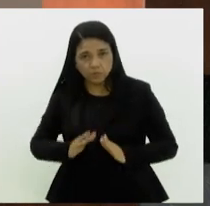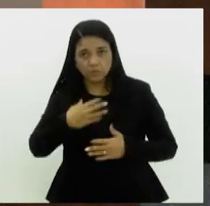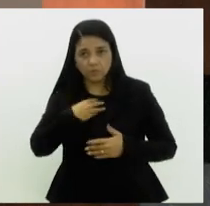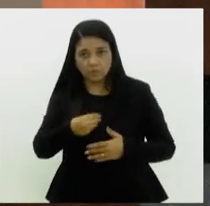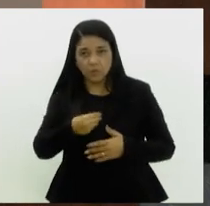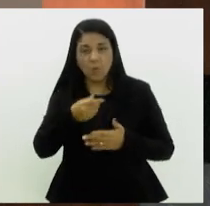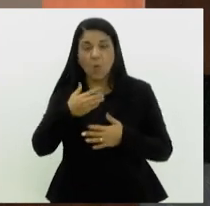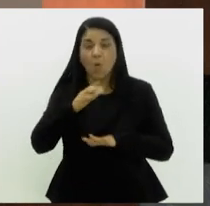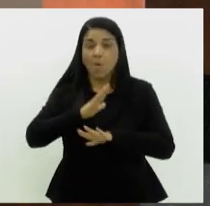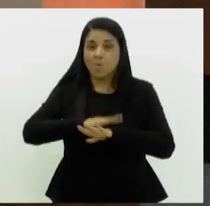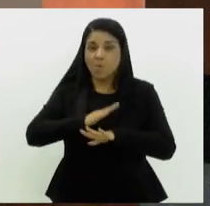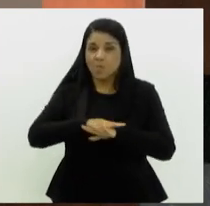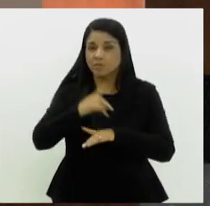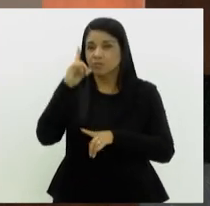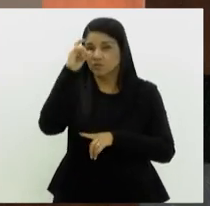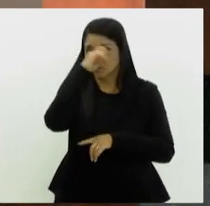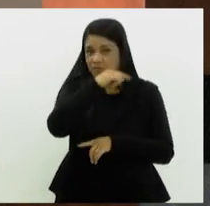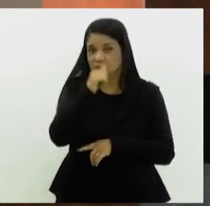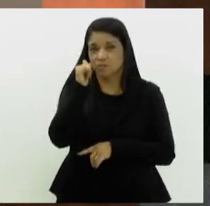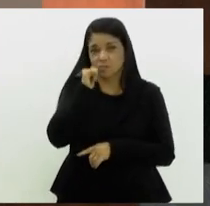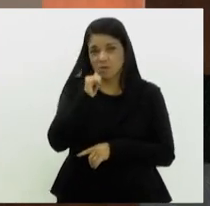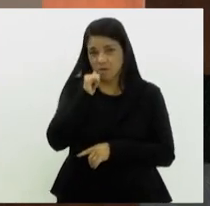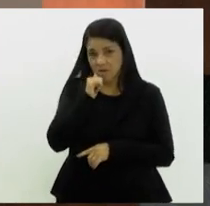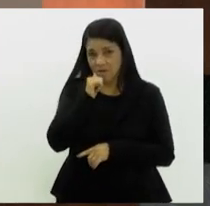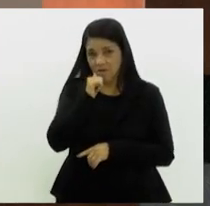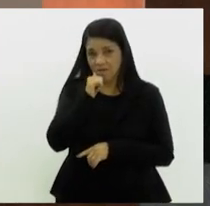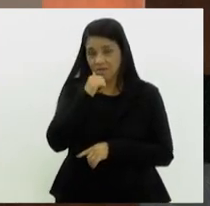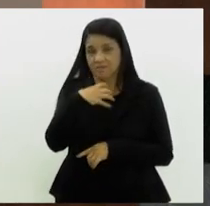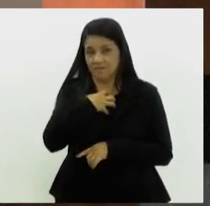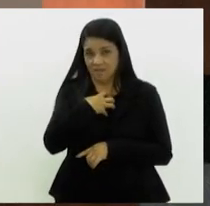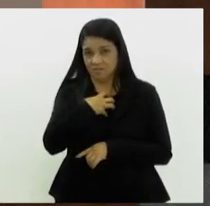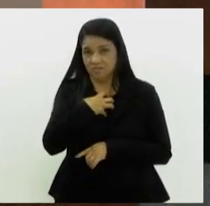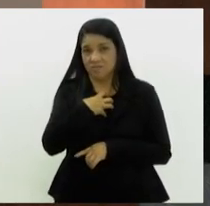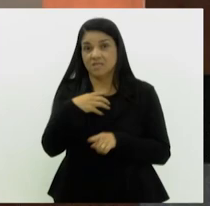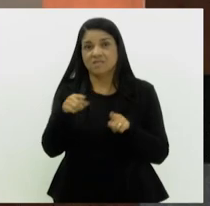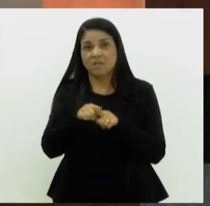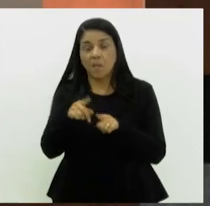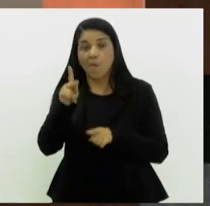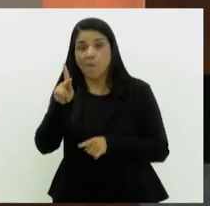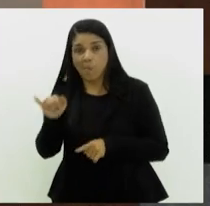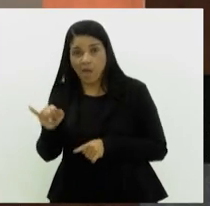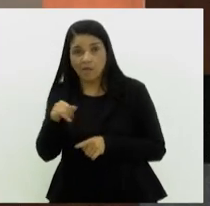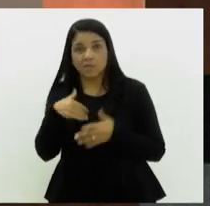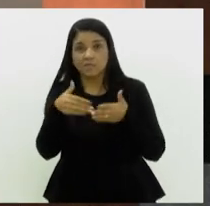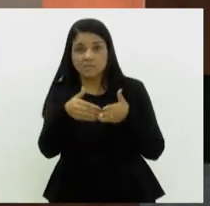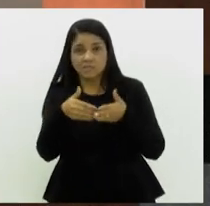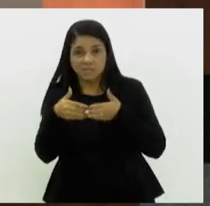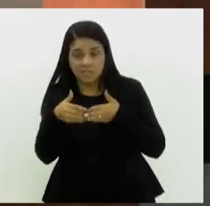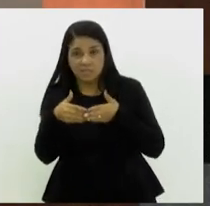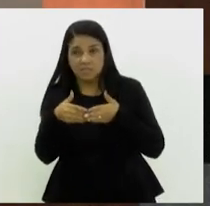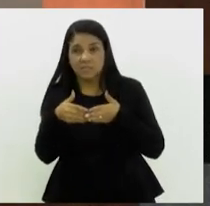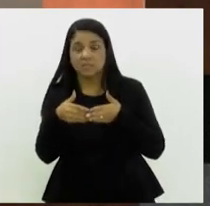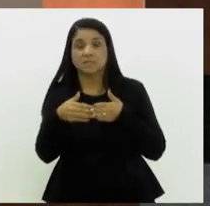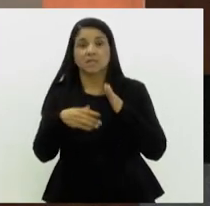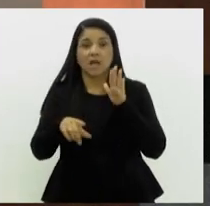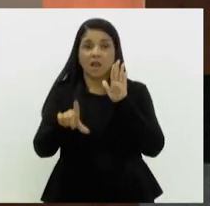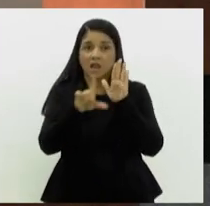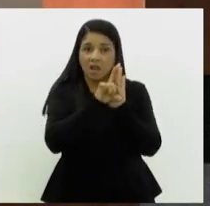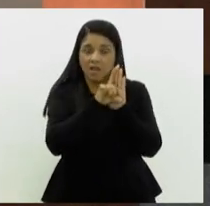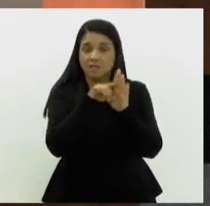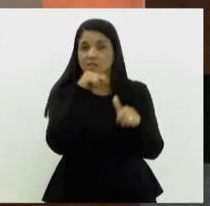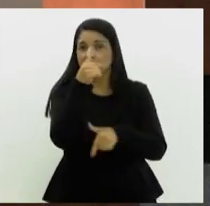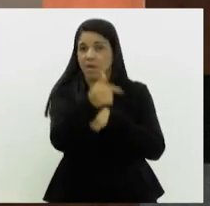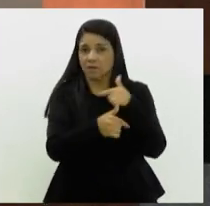um momento difícil para as mulheres e hoje o que há de previsão de licença paternidade, que é a reprodução do que está previsto na legislação